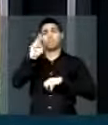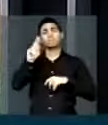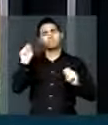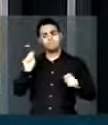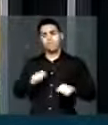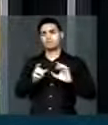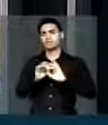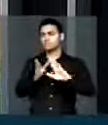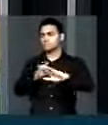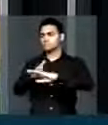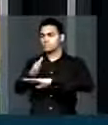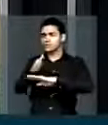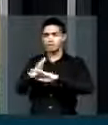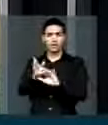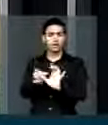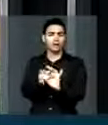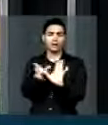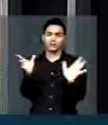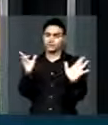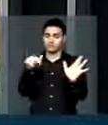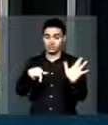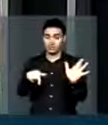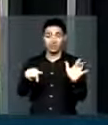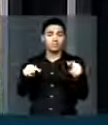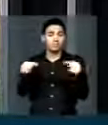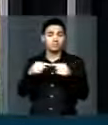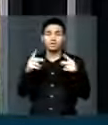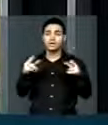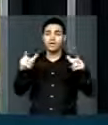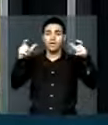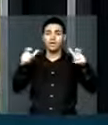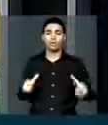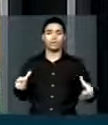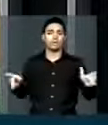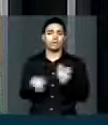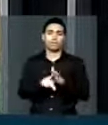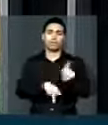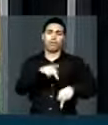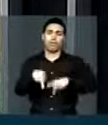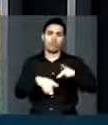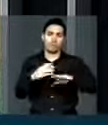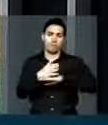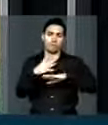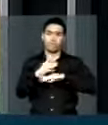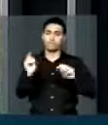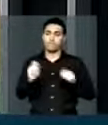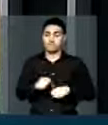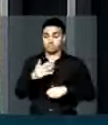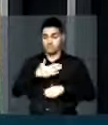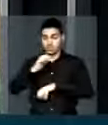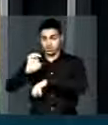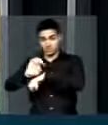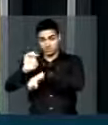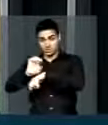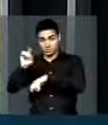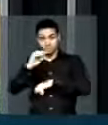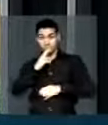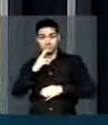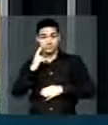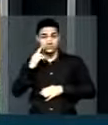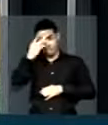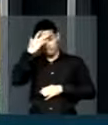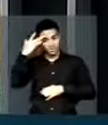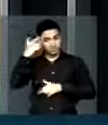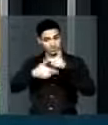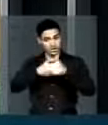livremente este ambiente que, como disse, é a casa do povo. Lá no meu estado de Rondônia, por exemplo, os agentes de